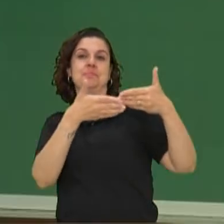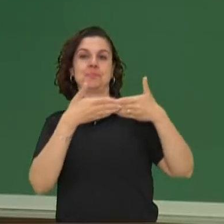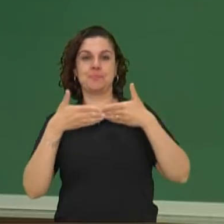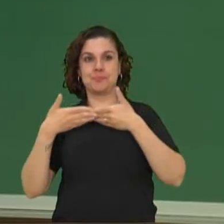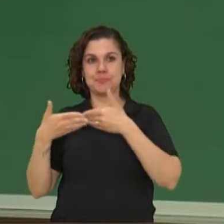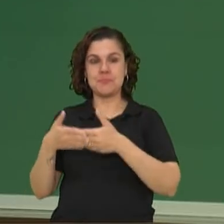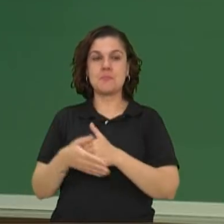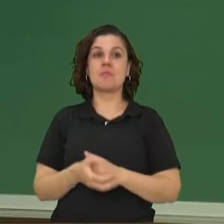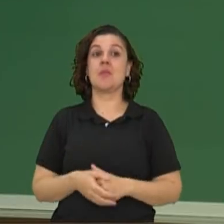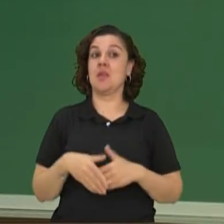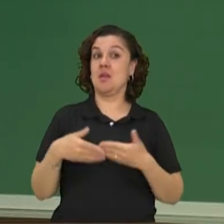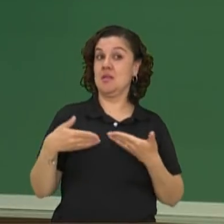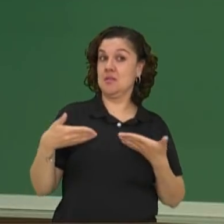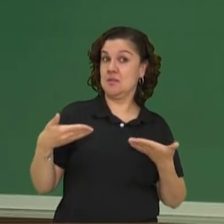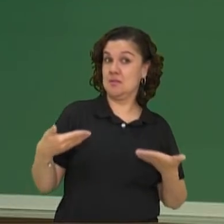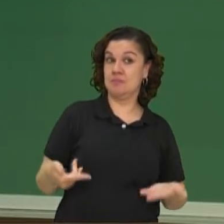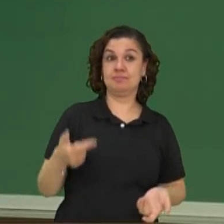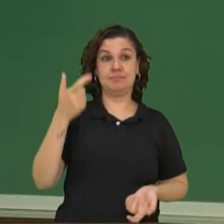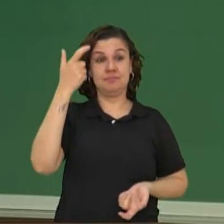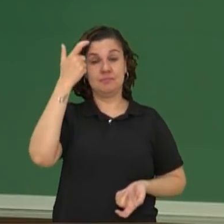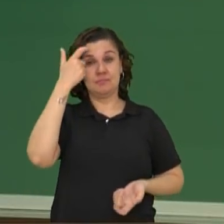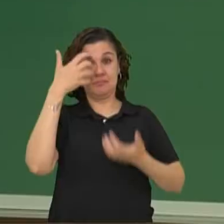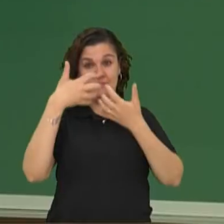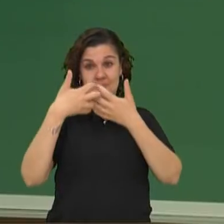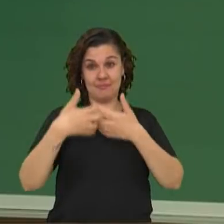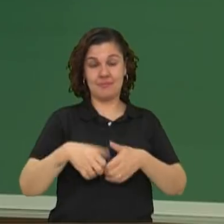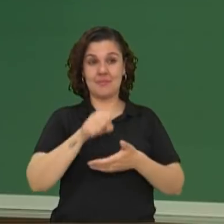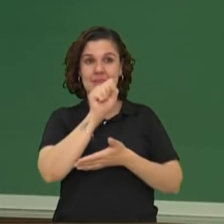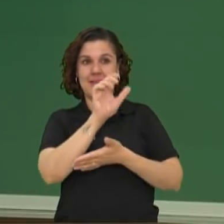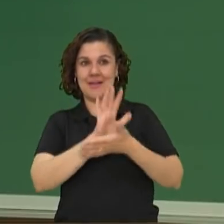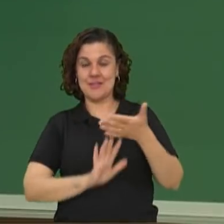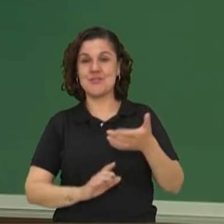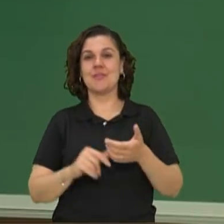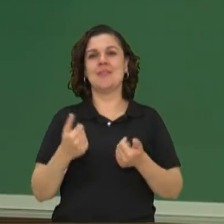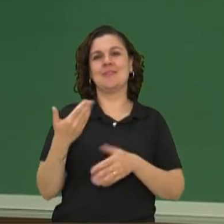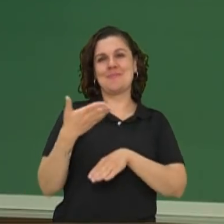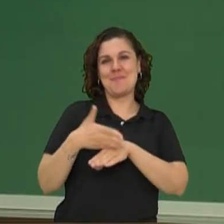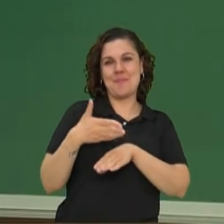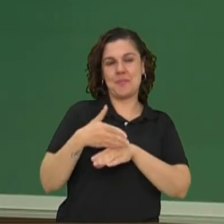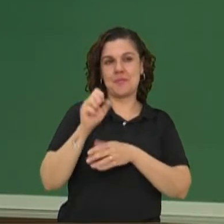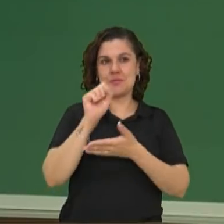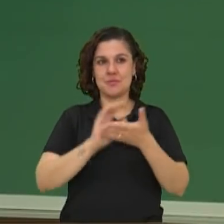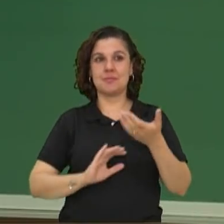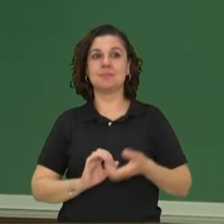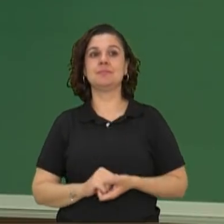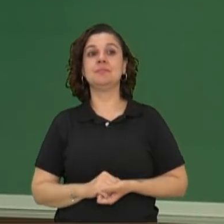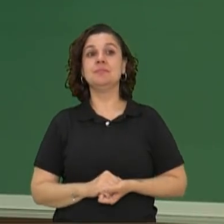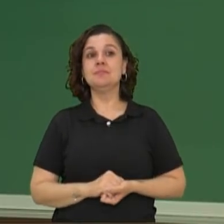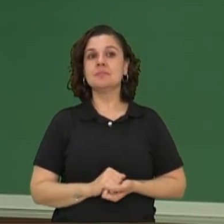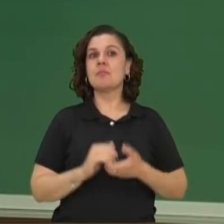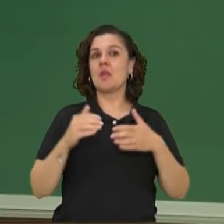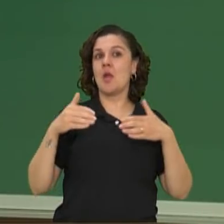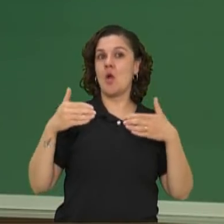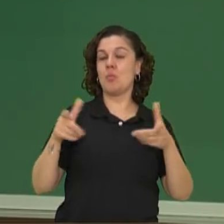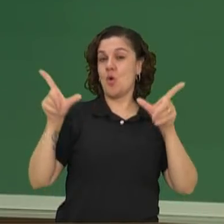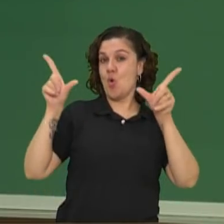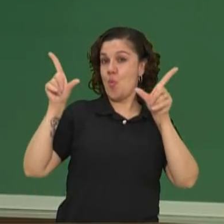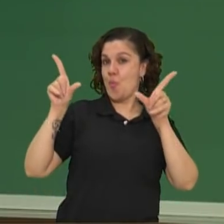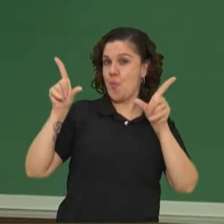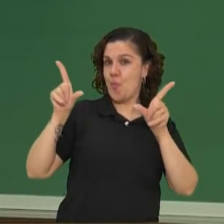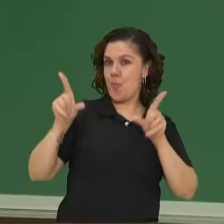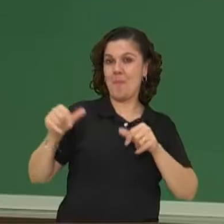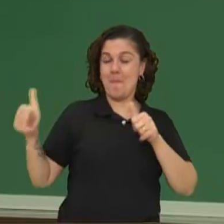novamente. Então, vamos fazer as atividades agora, tá, referente a essa parte do conteúdo. Com a queda da